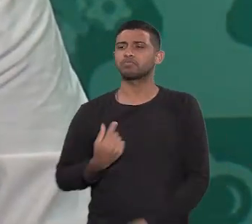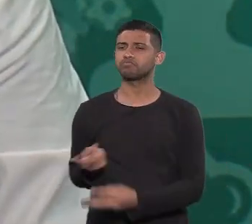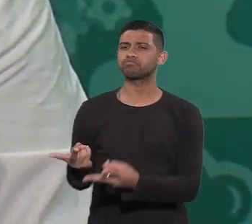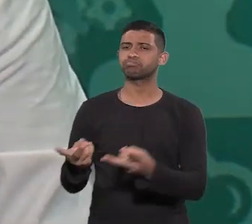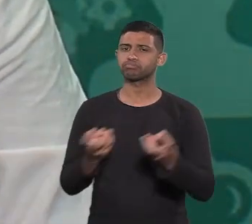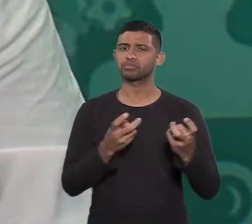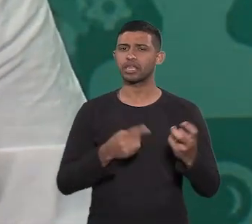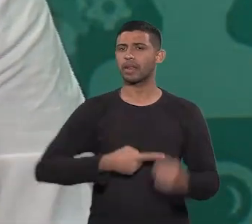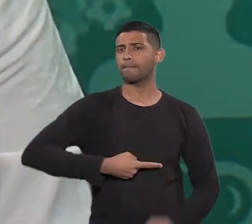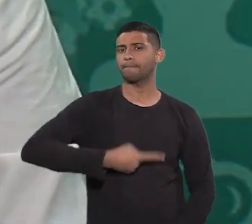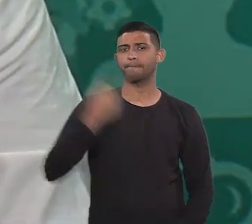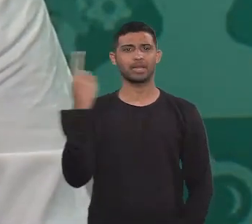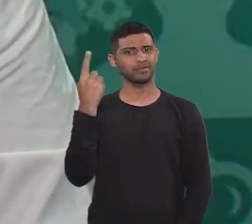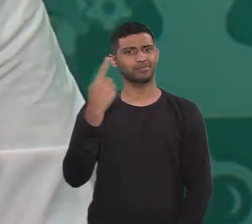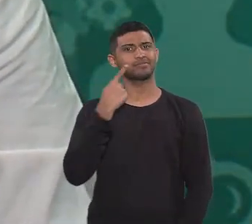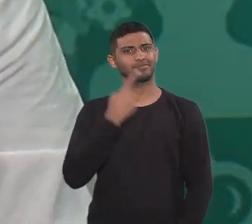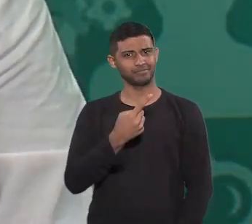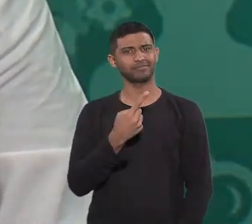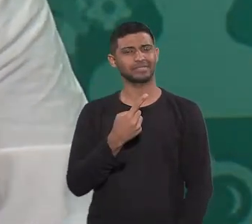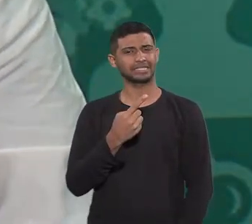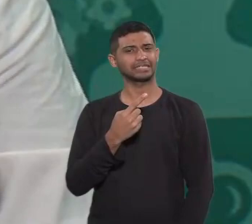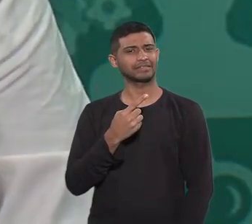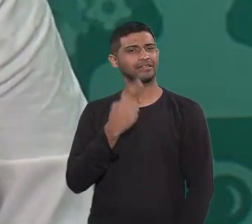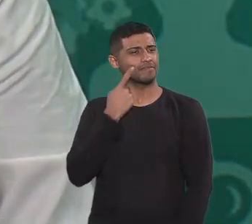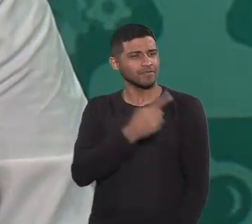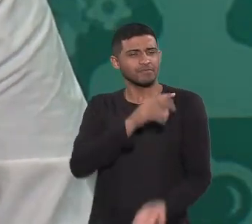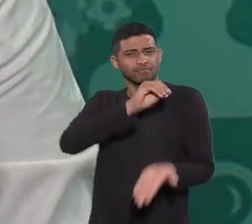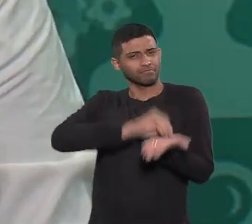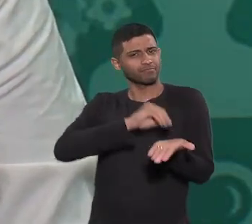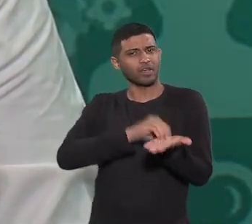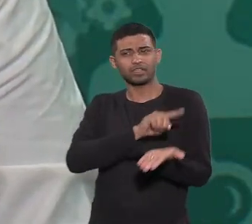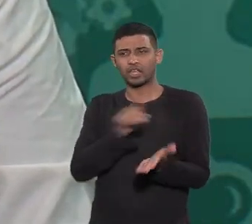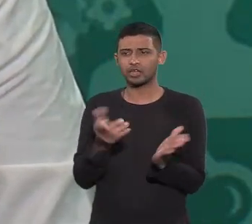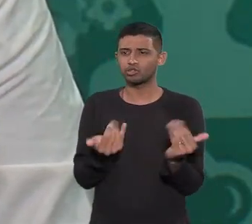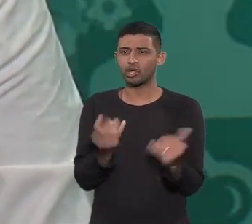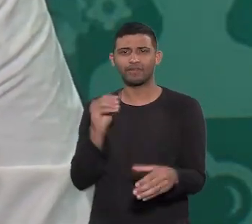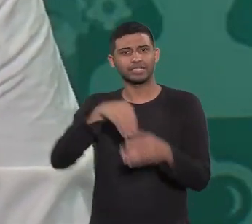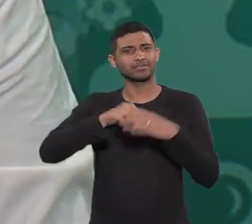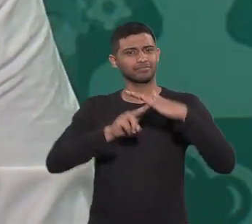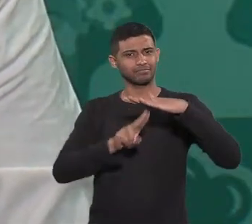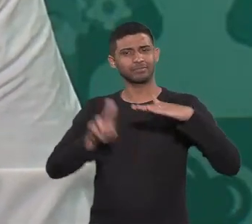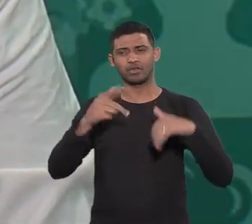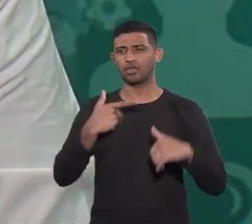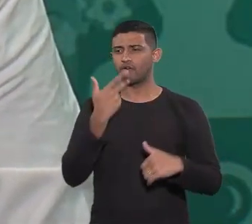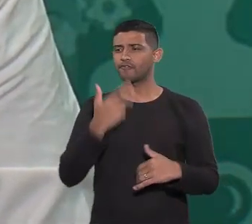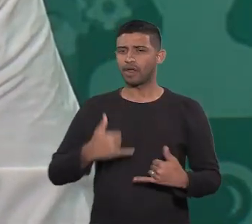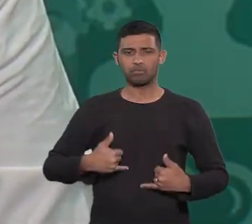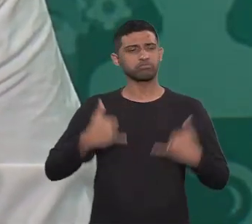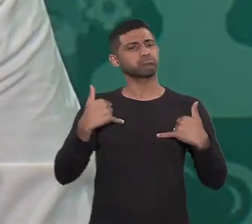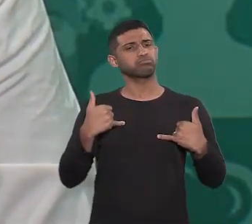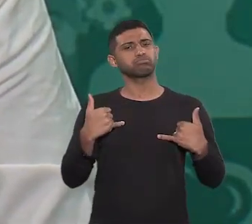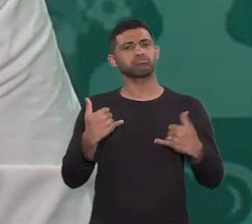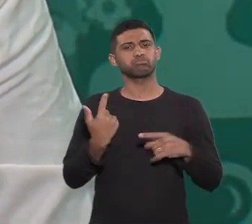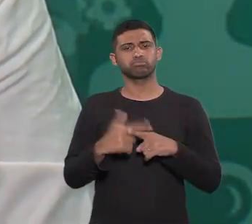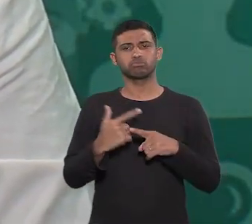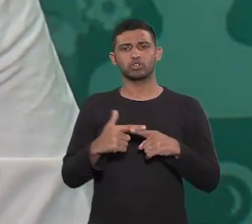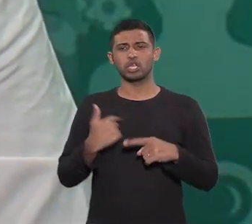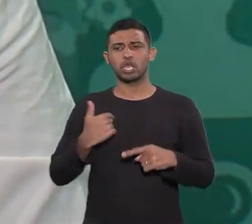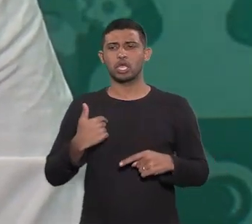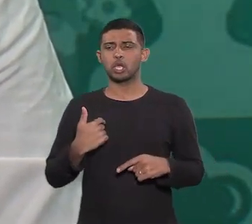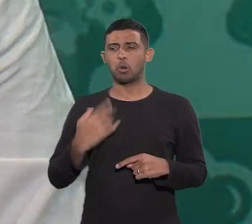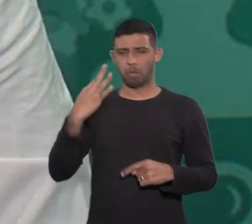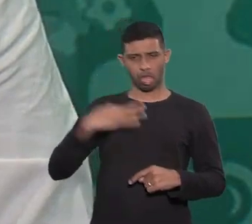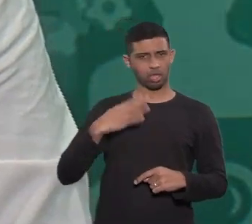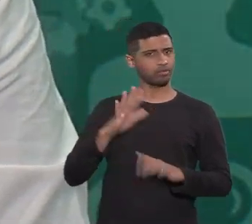reconheceu, e nosso Estado foi pioneiro nisso, em reconhecer a necessidade de colocar jovens lá. Então, falo com orgulho, porque não é demérito